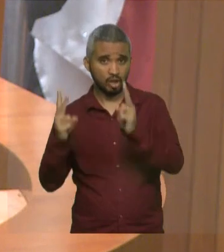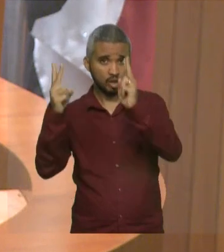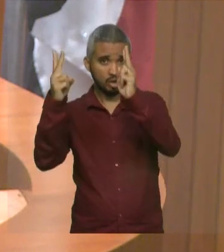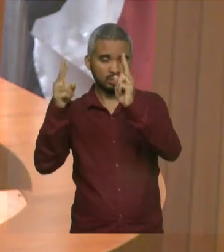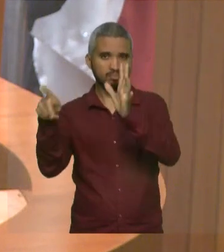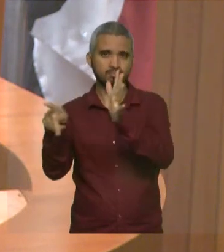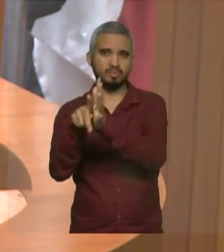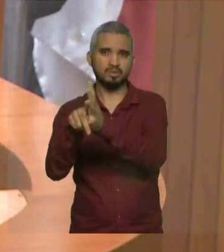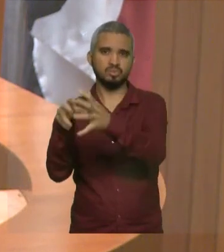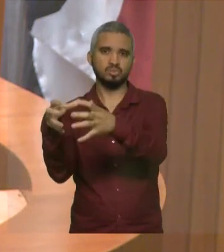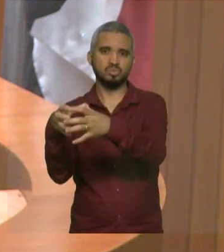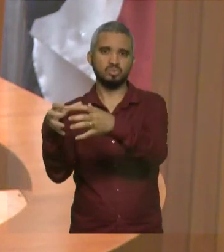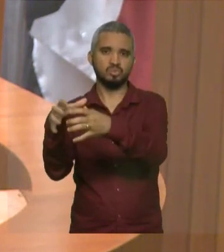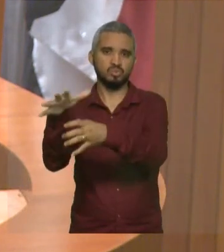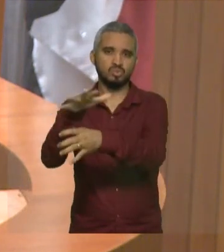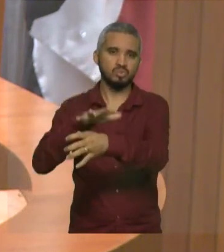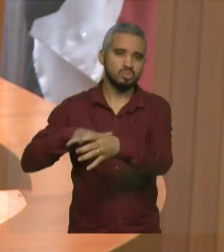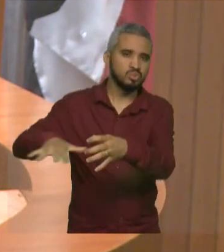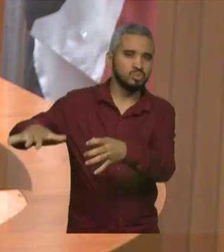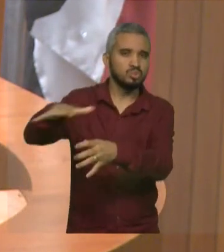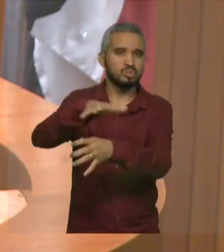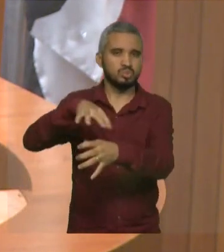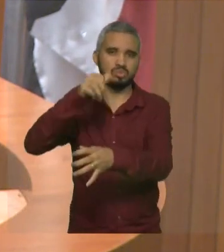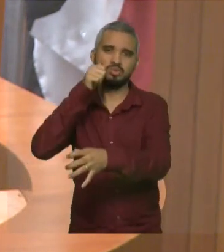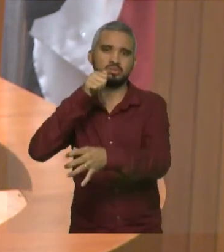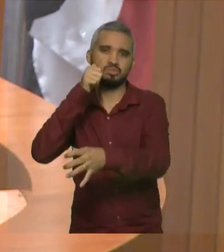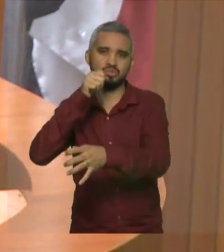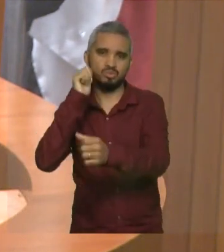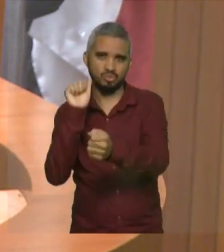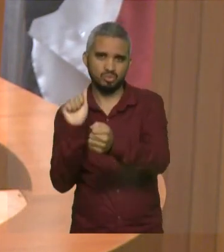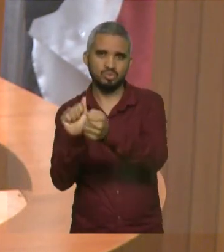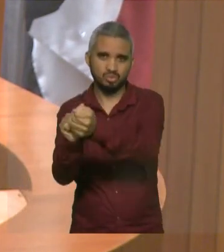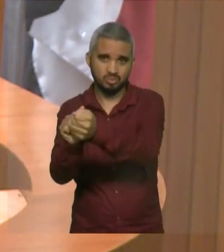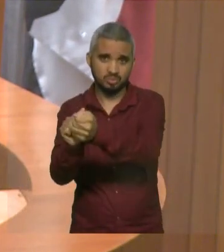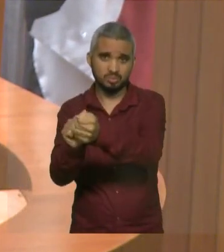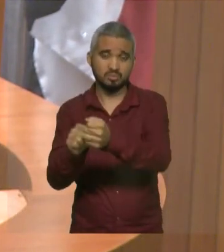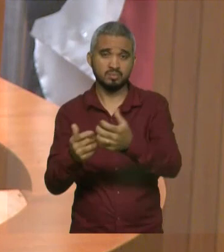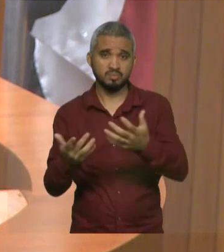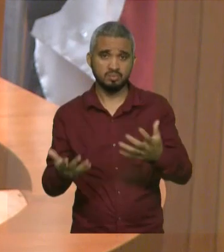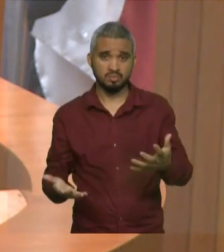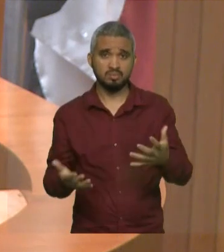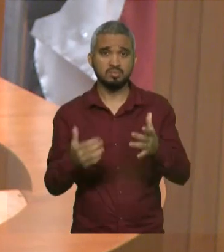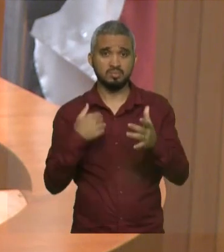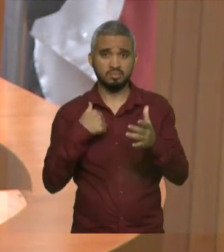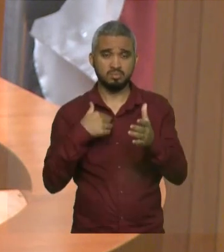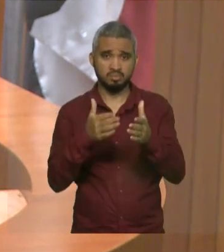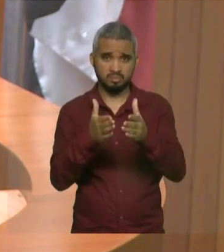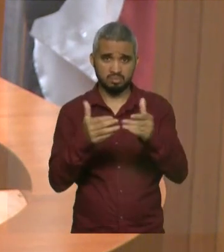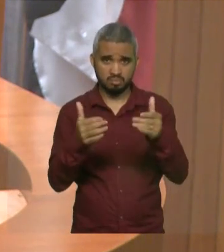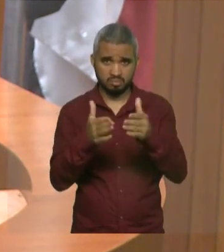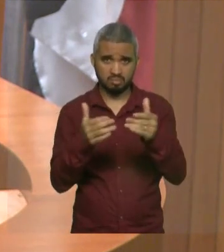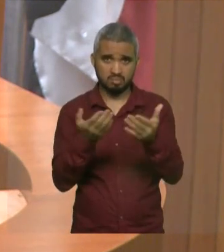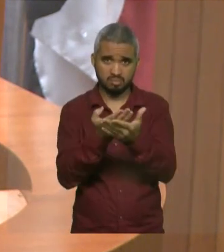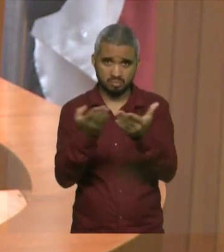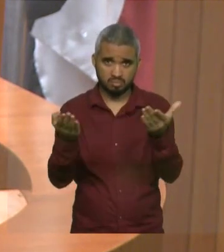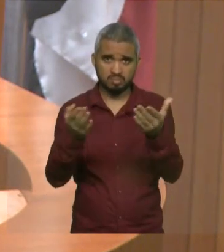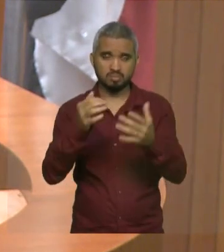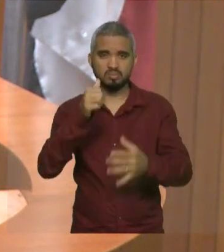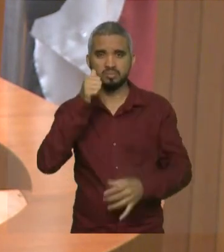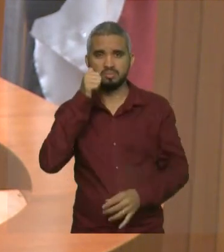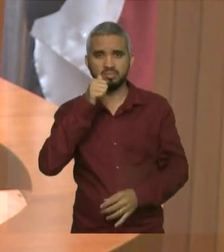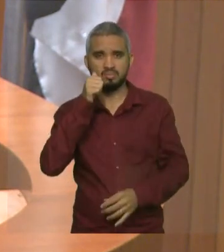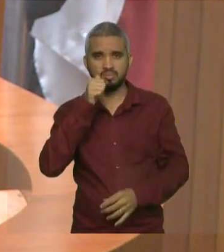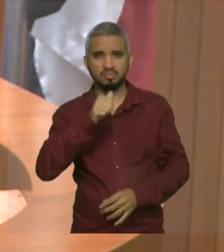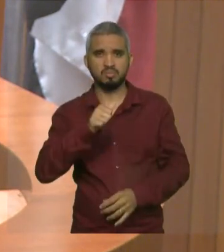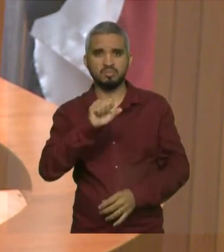elas. Então, nesse momento, eu clamo a todas as mulheres da nossa